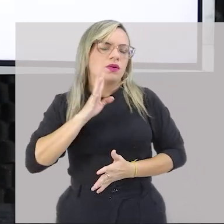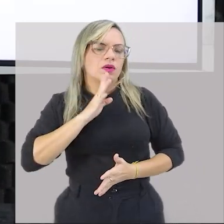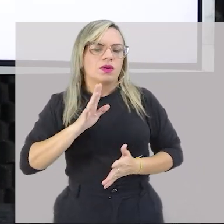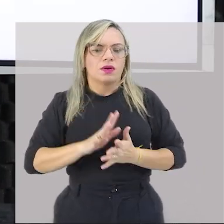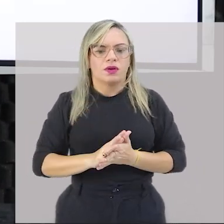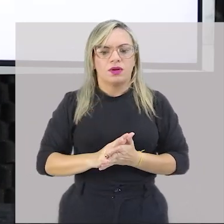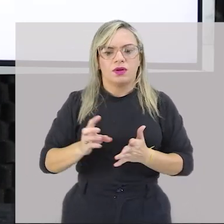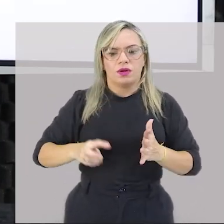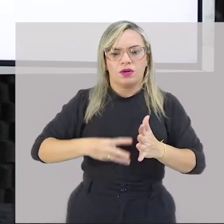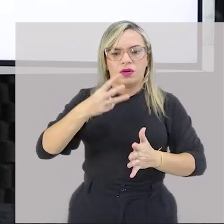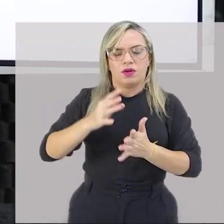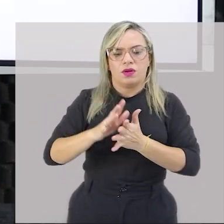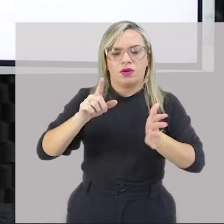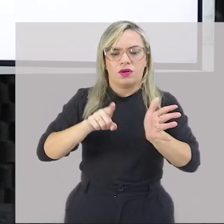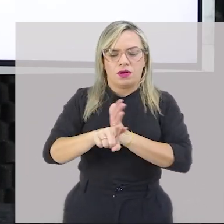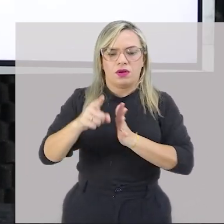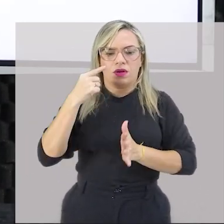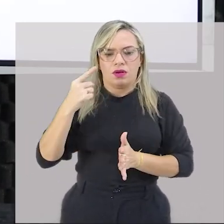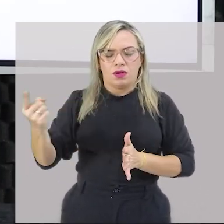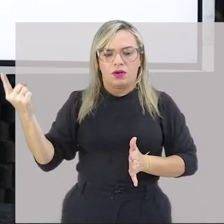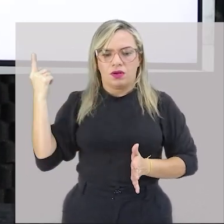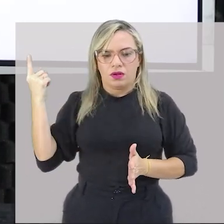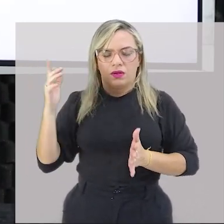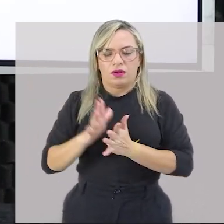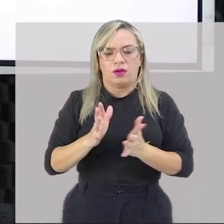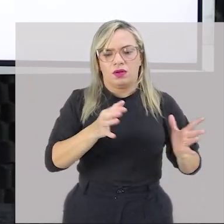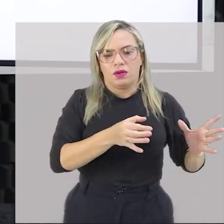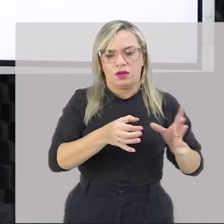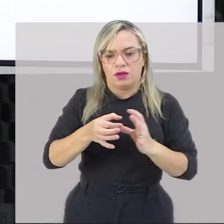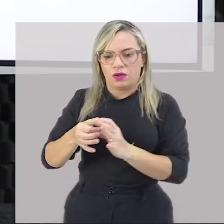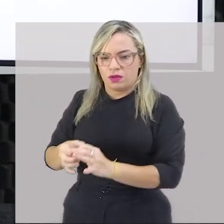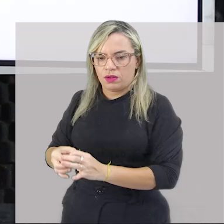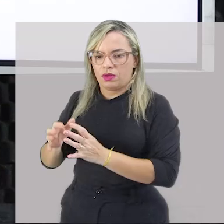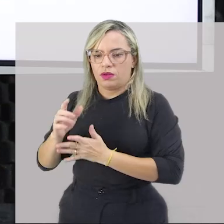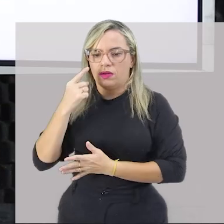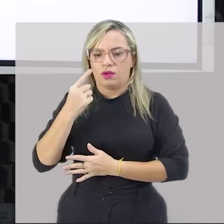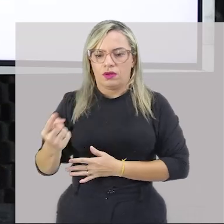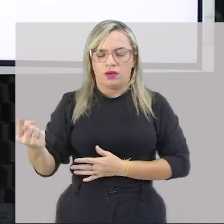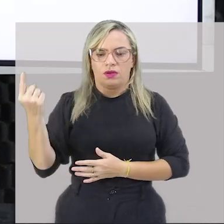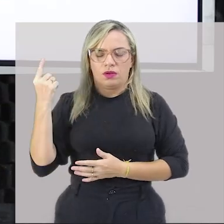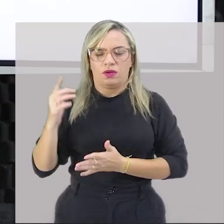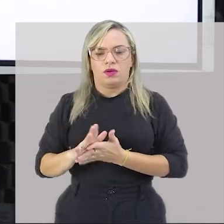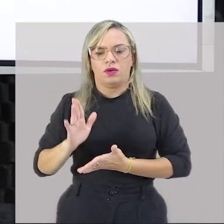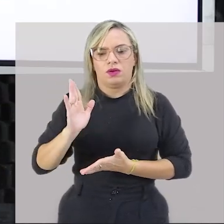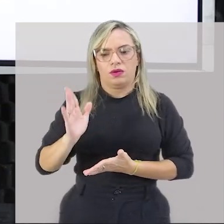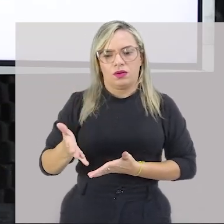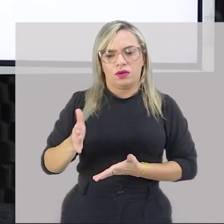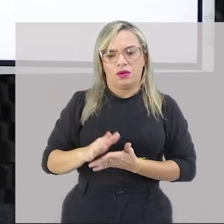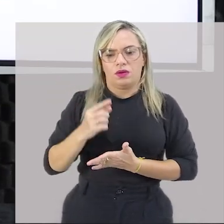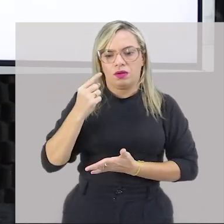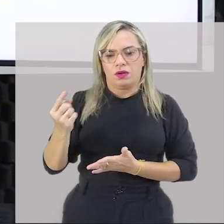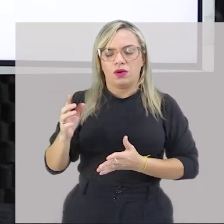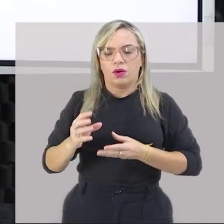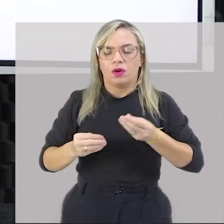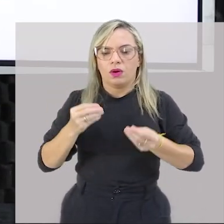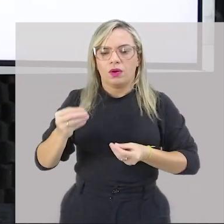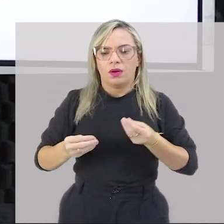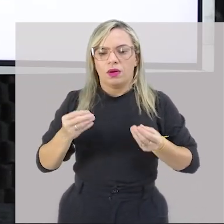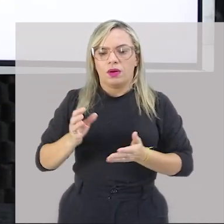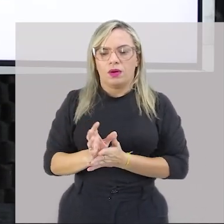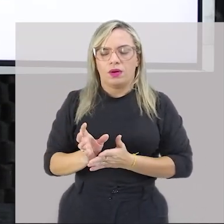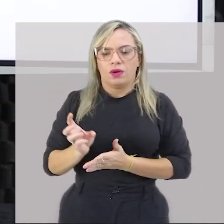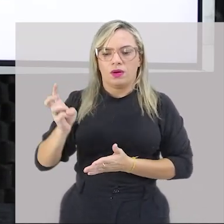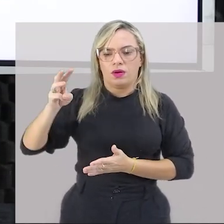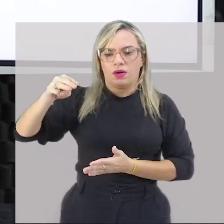questão aí número 3. Nessa primeira situação que vocês estão vendo aqui, para a gente determinar quem é a